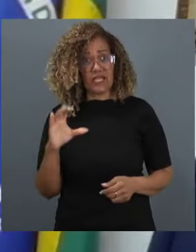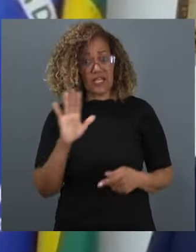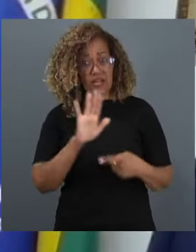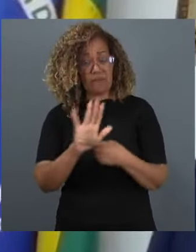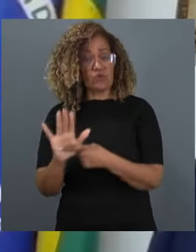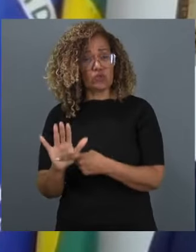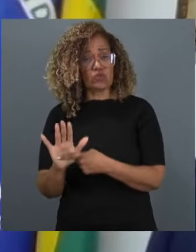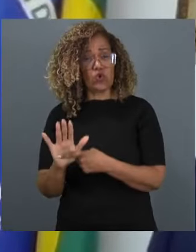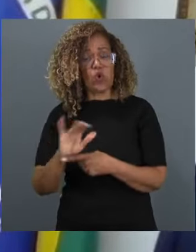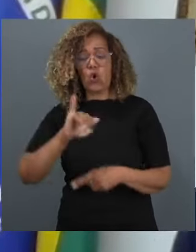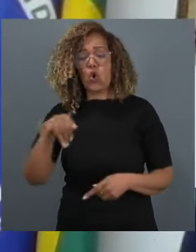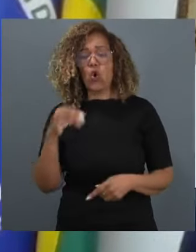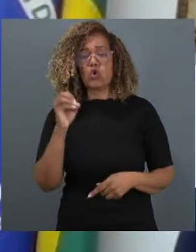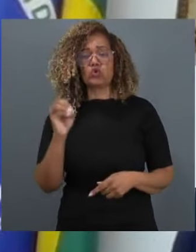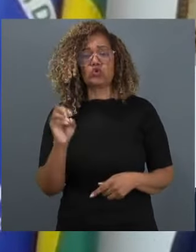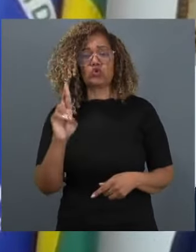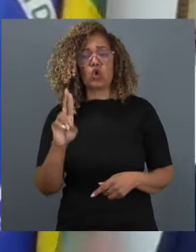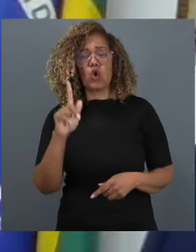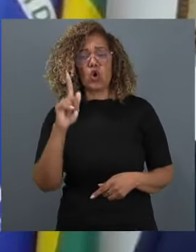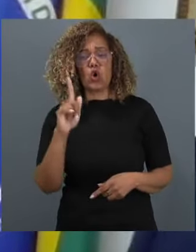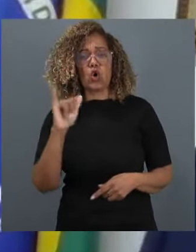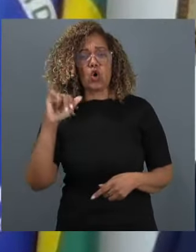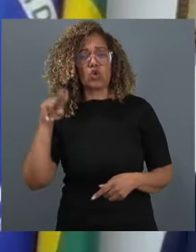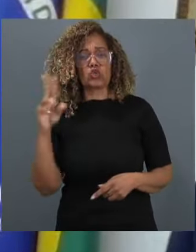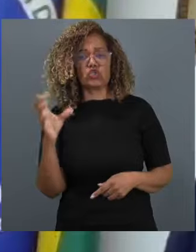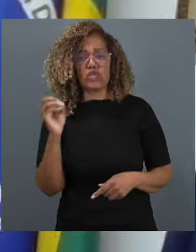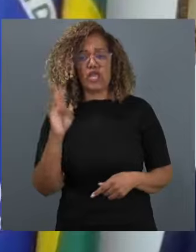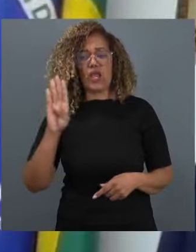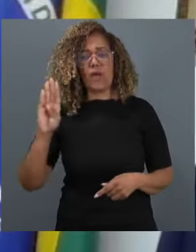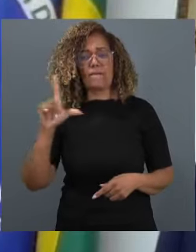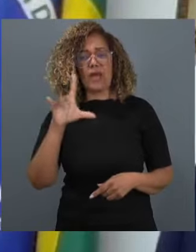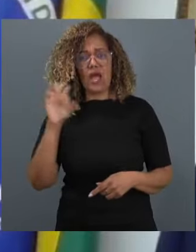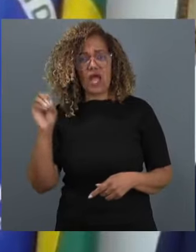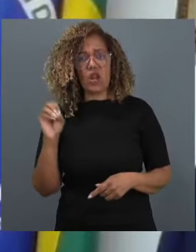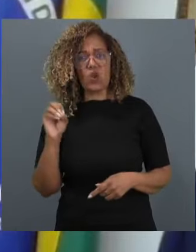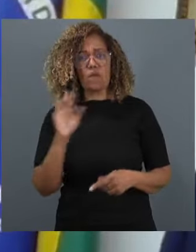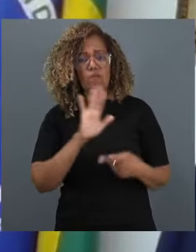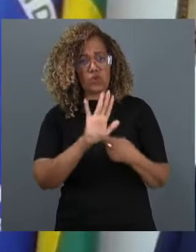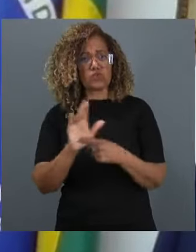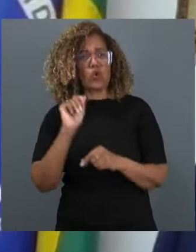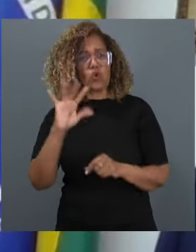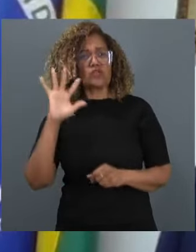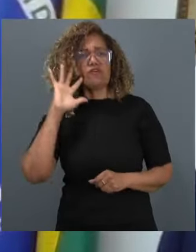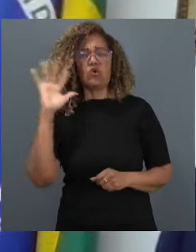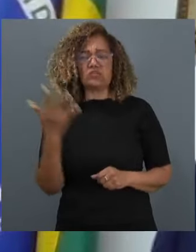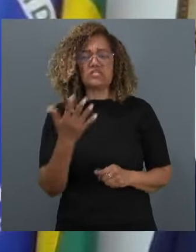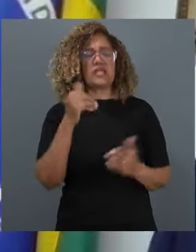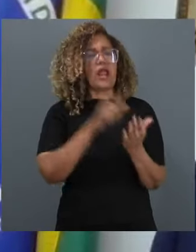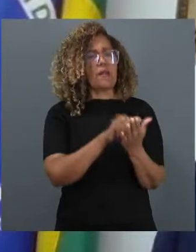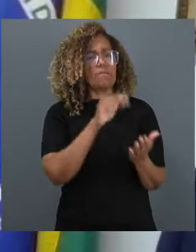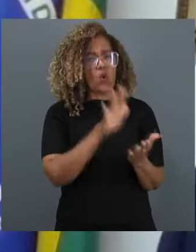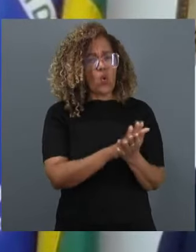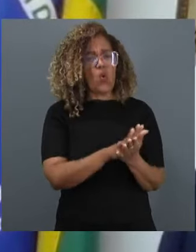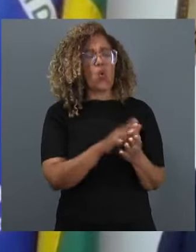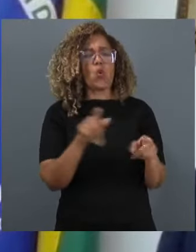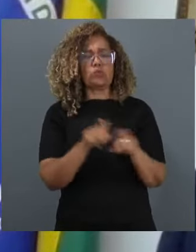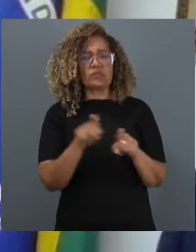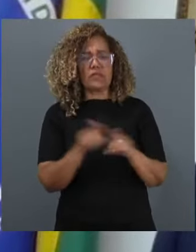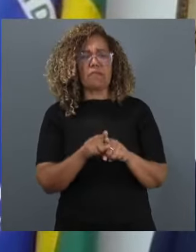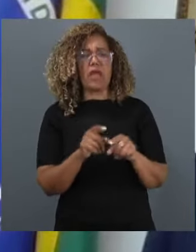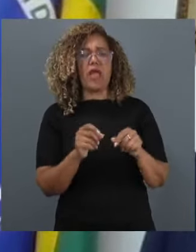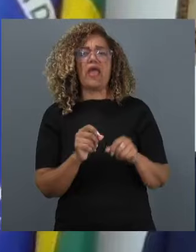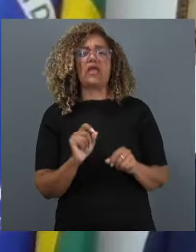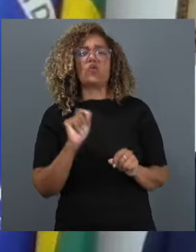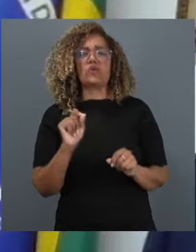Melo, nosso ex-colega, mostrou isso, que estava acontecendo multas, acontecendo burocracia para o povo.